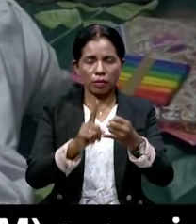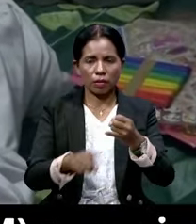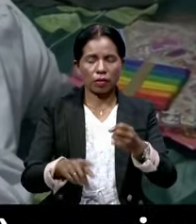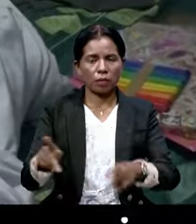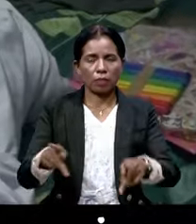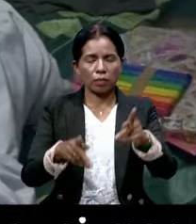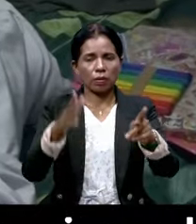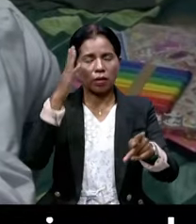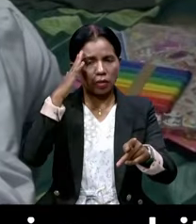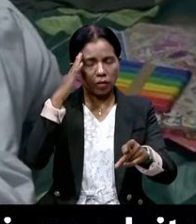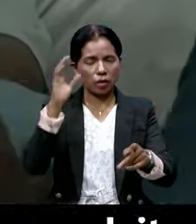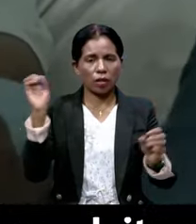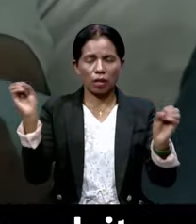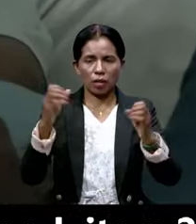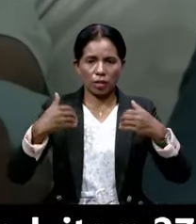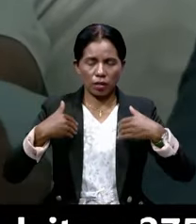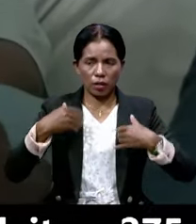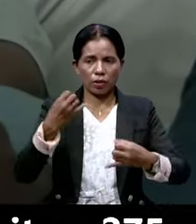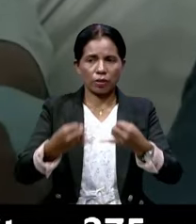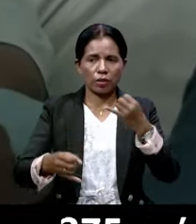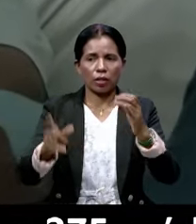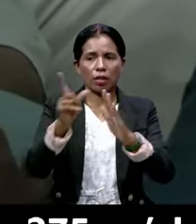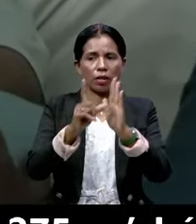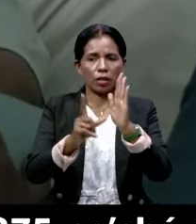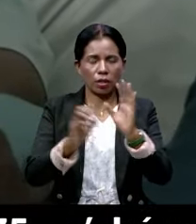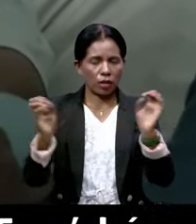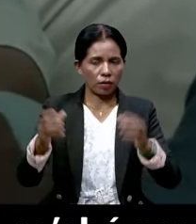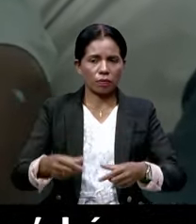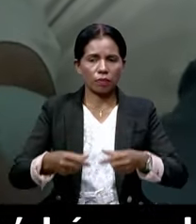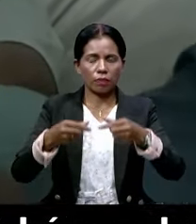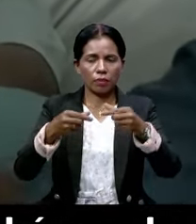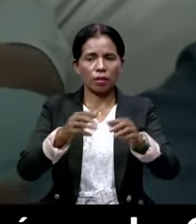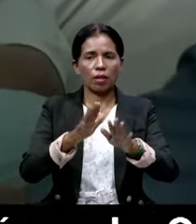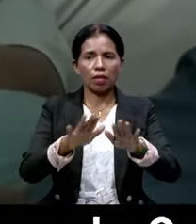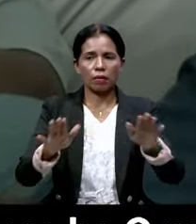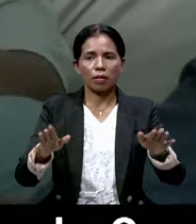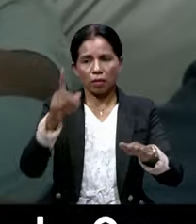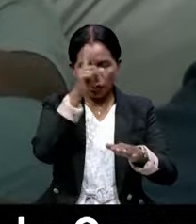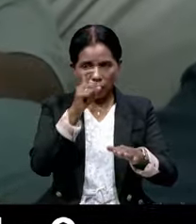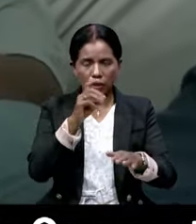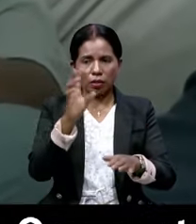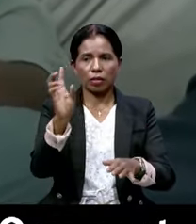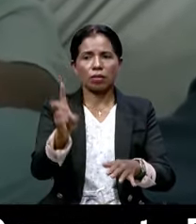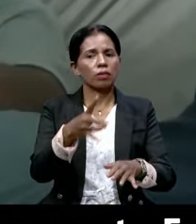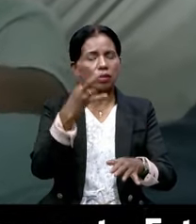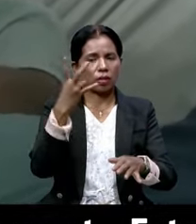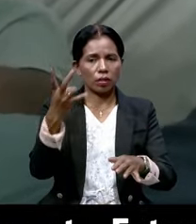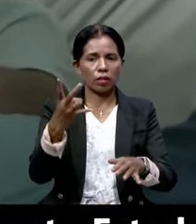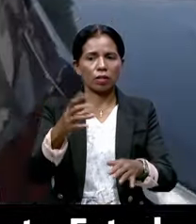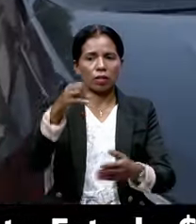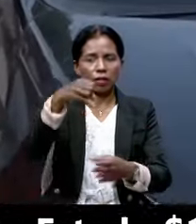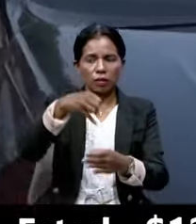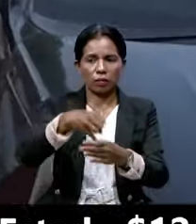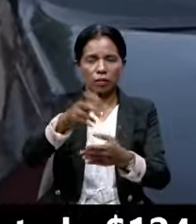público considera injustiça. Tamba lei la fodalan liu-liu la barik nebe huidade san lo resin hitu mai craik, nebe envolve